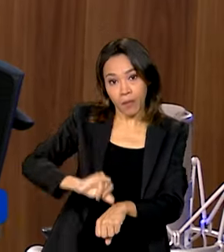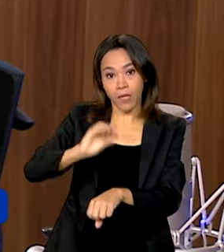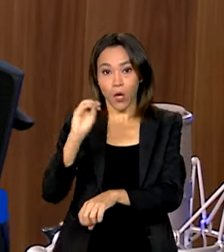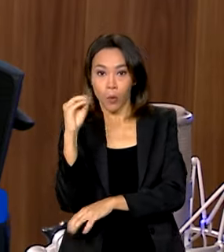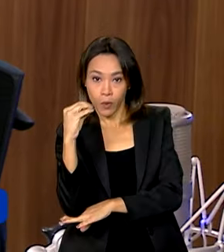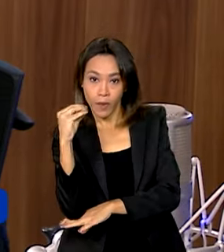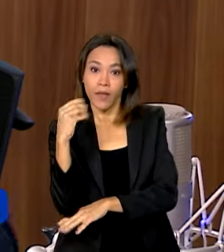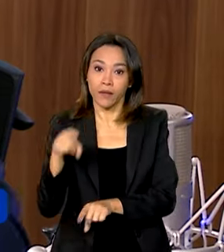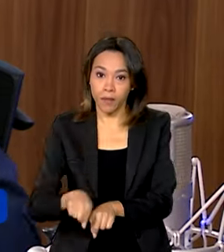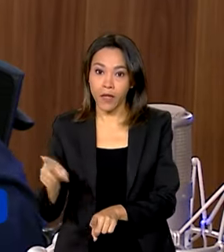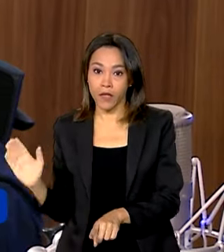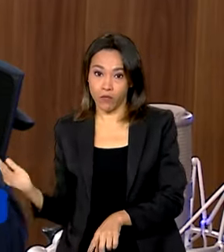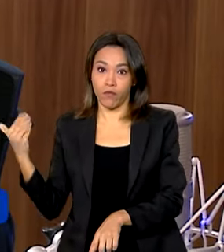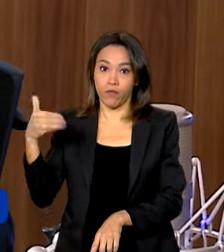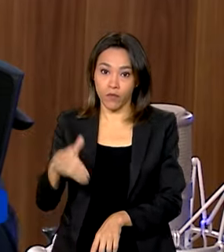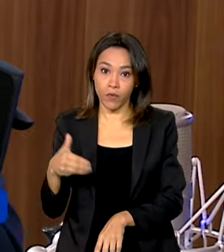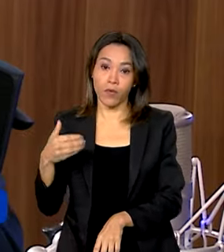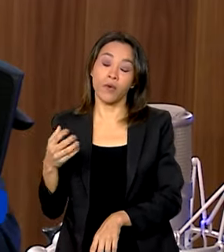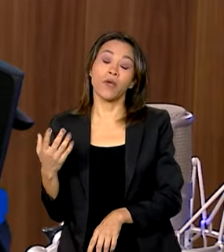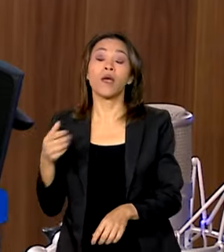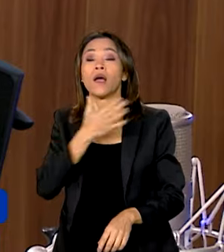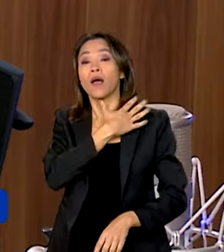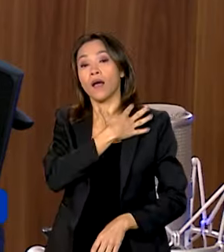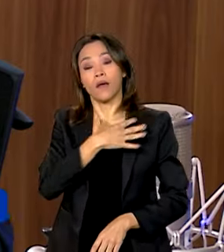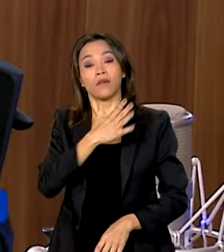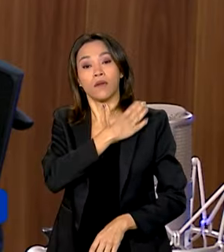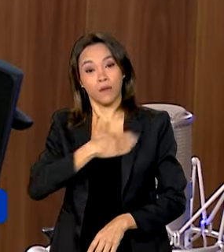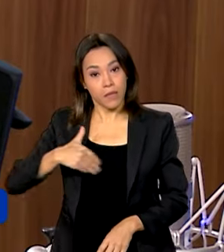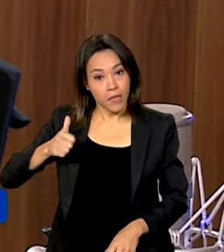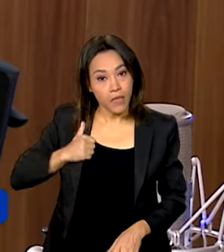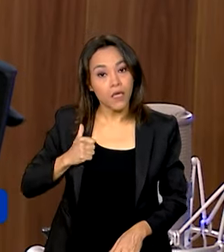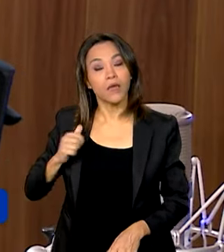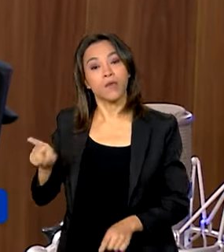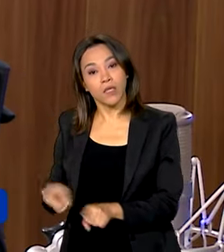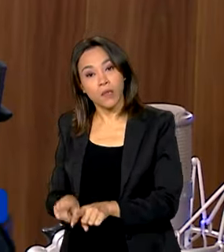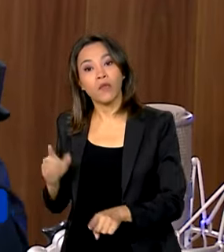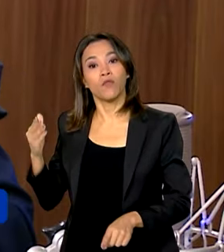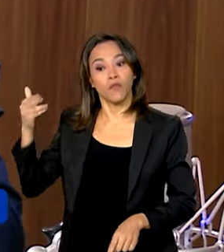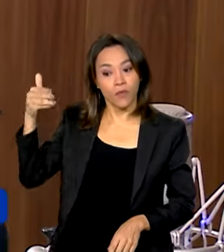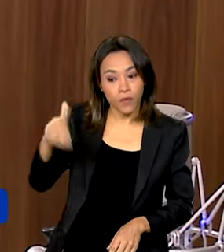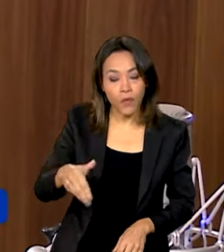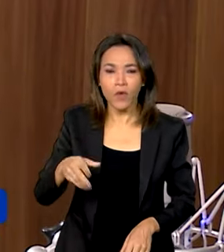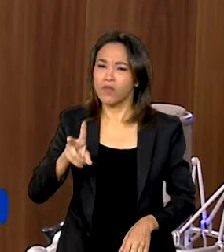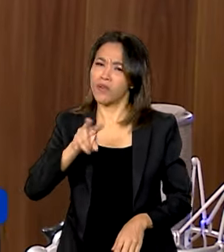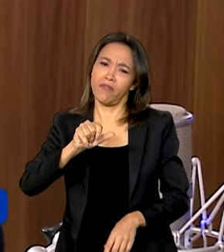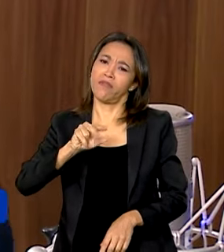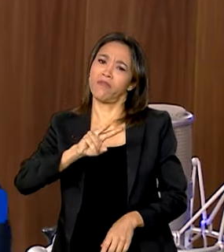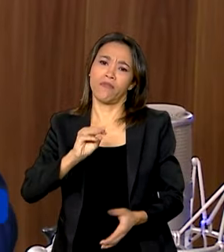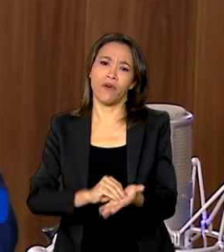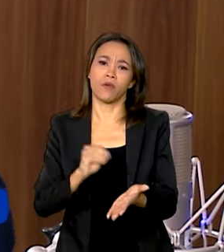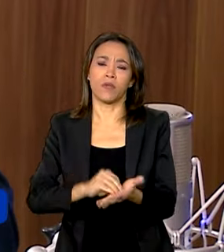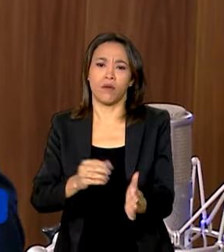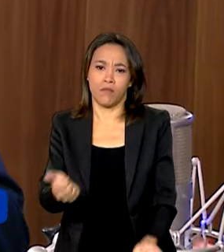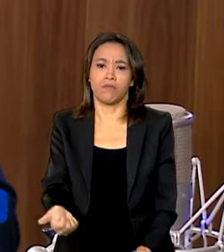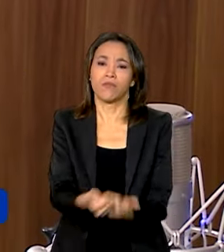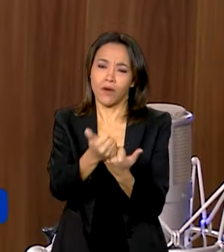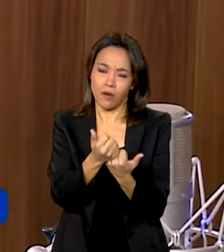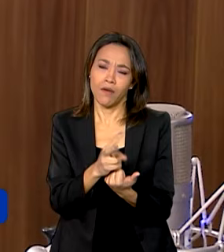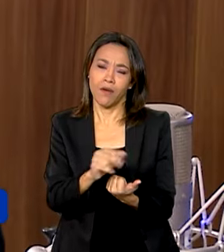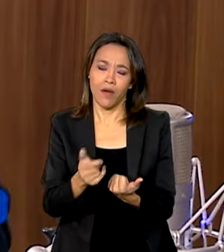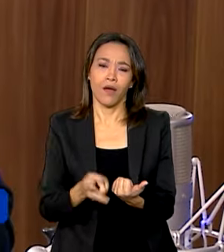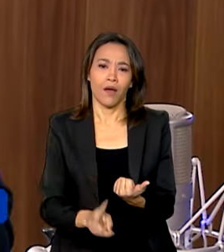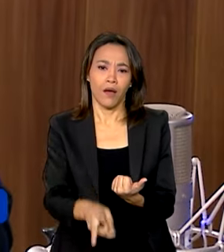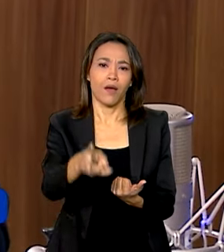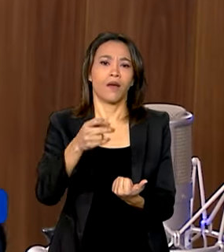governo o vice-presidente a primeira dama então não faltou ação e não faltará seja na resposta e depois na